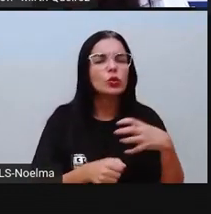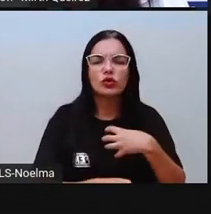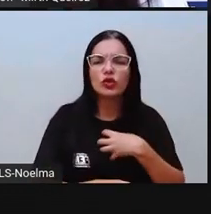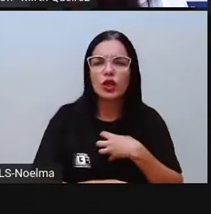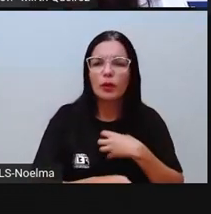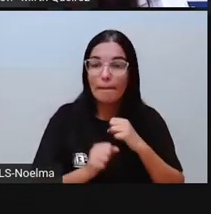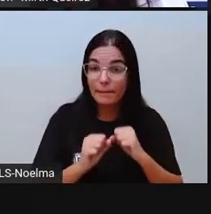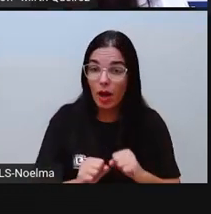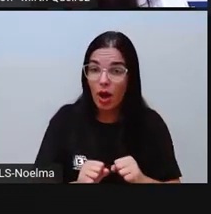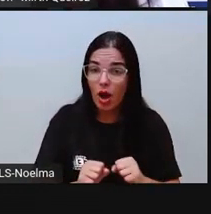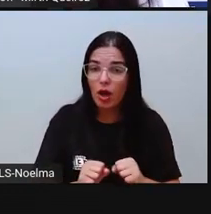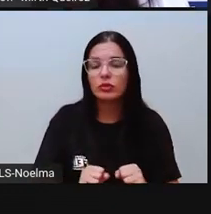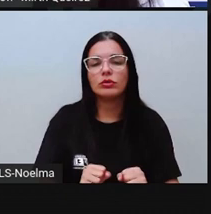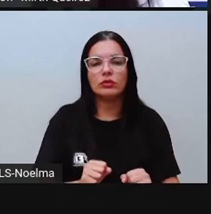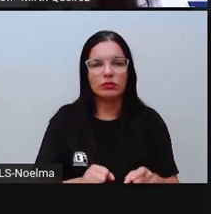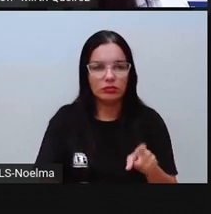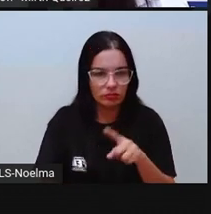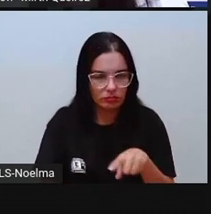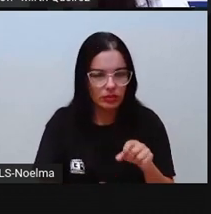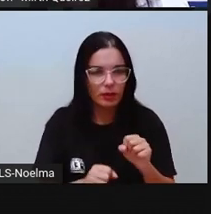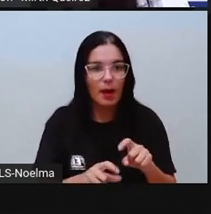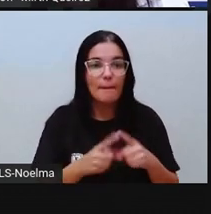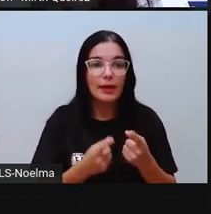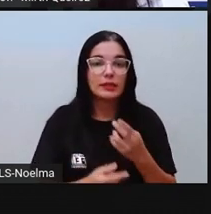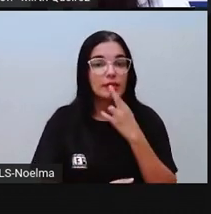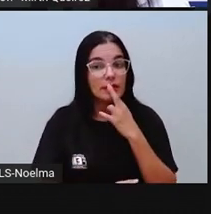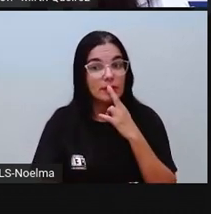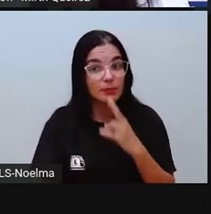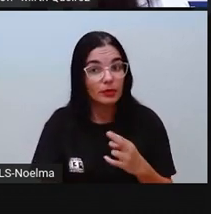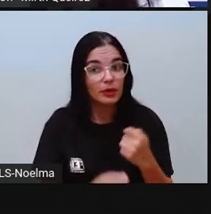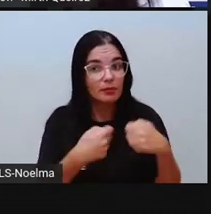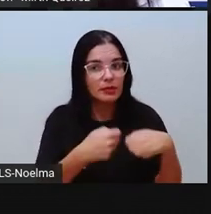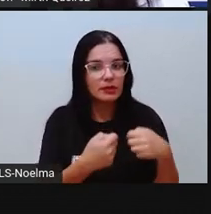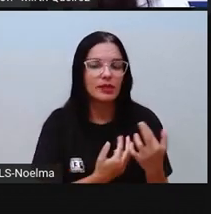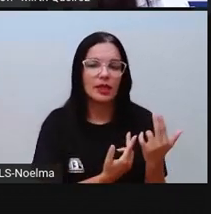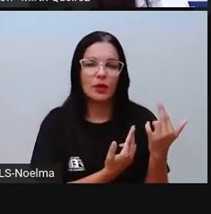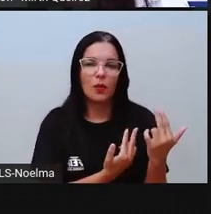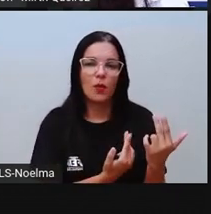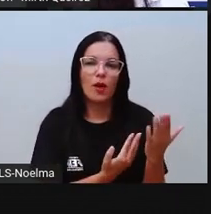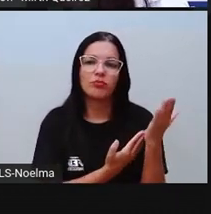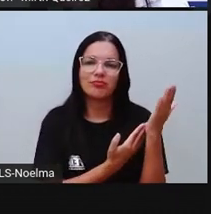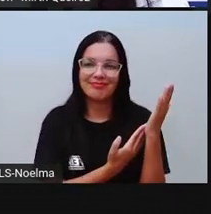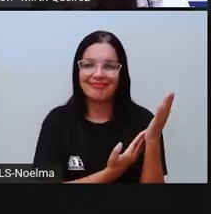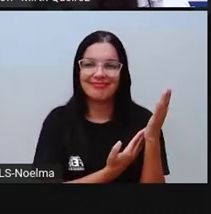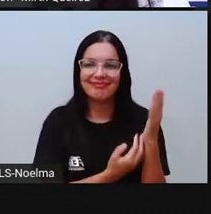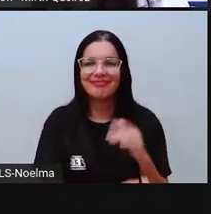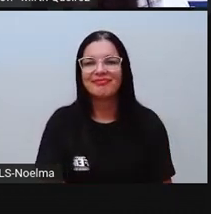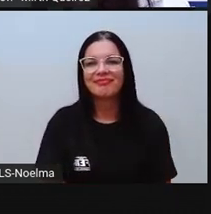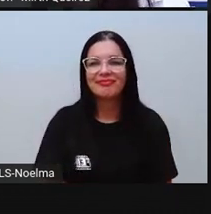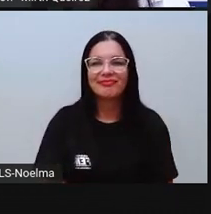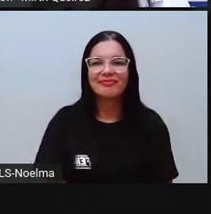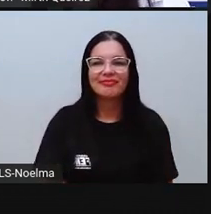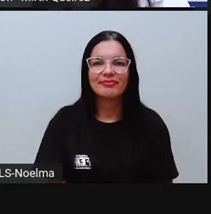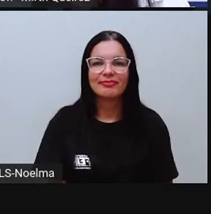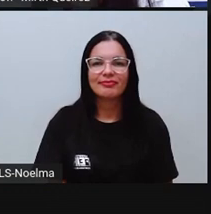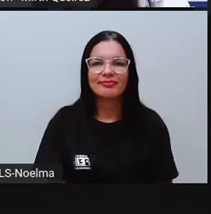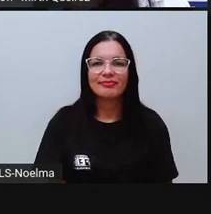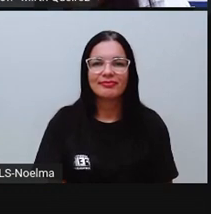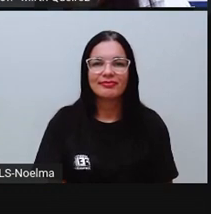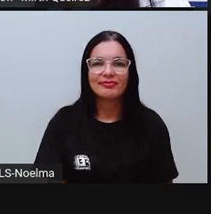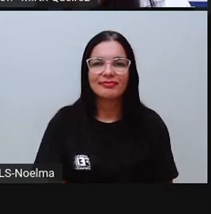resolver? Pode resolver, contanto que o resultado aí seja este mesmo, certo?